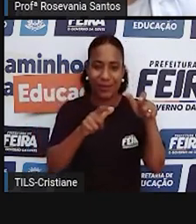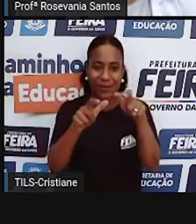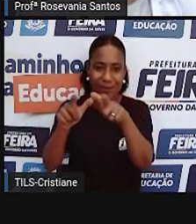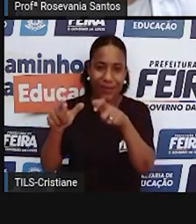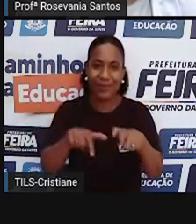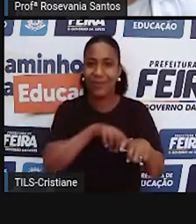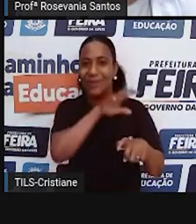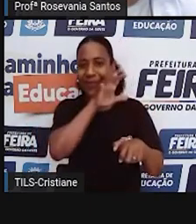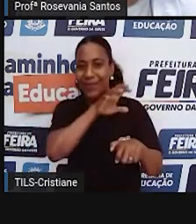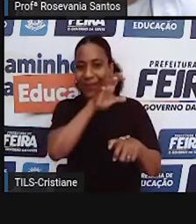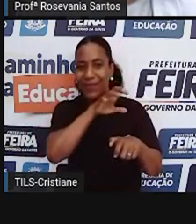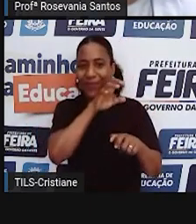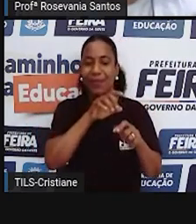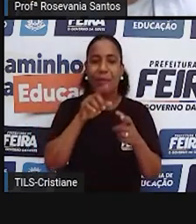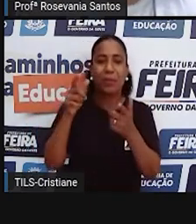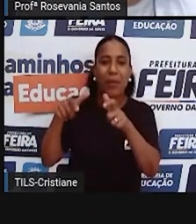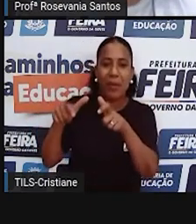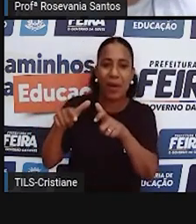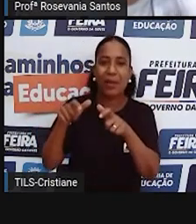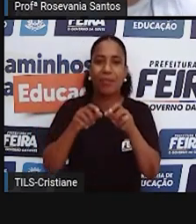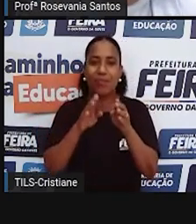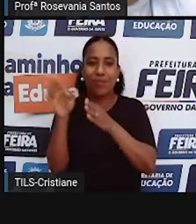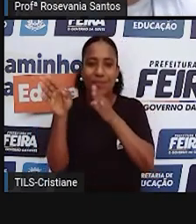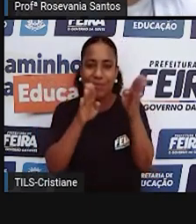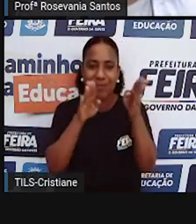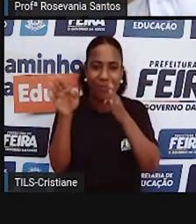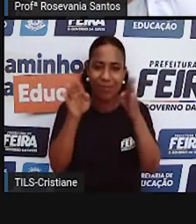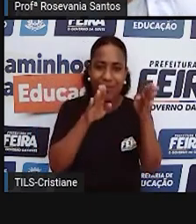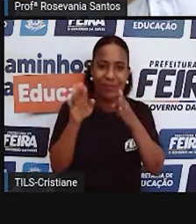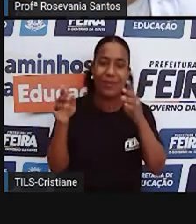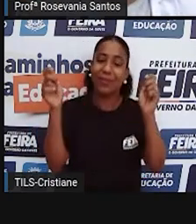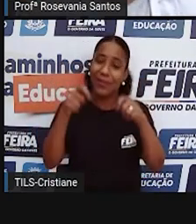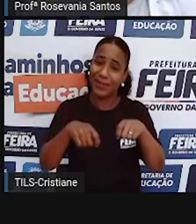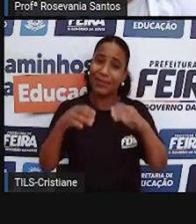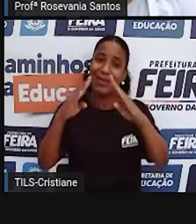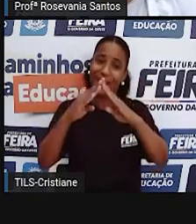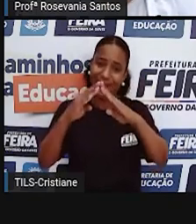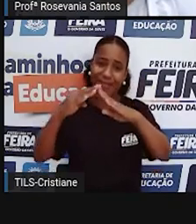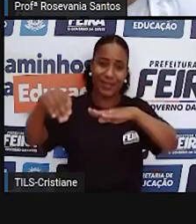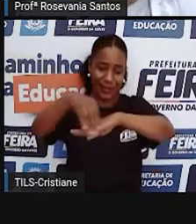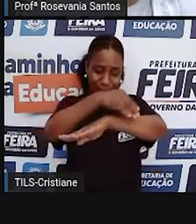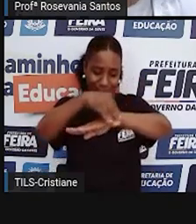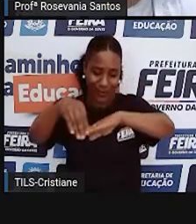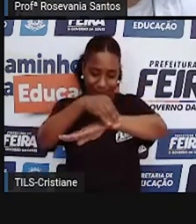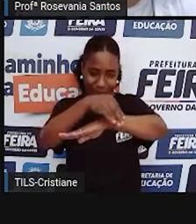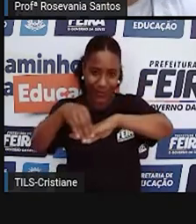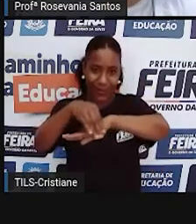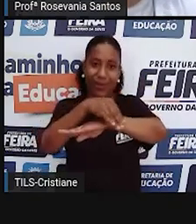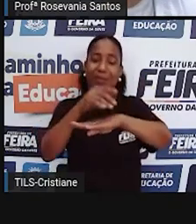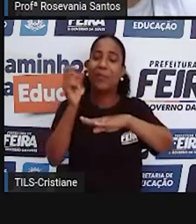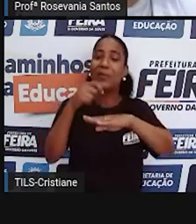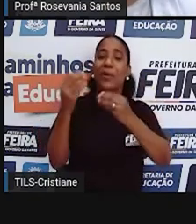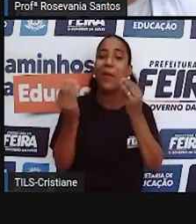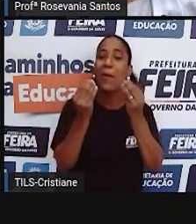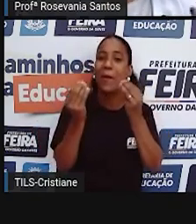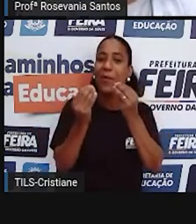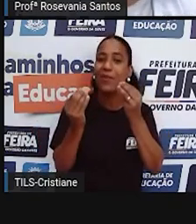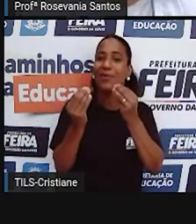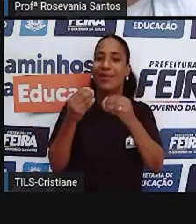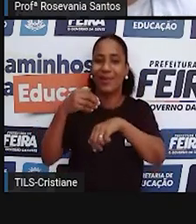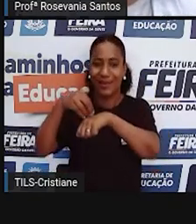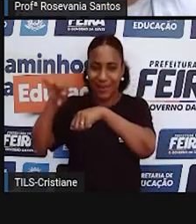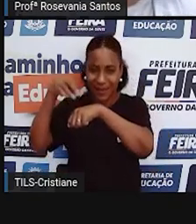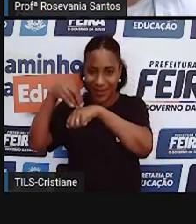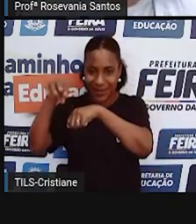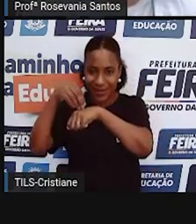botar lá no mapa. E até você, quando for ensinar no endereço da sua casa, da sua escola, para um coleguinha, para um amiguinho,